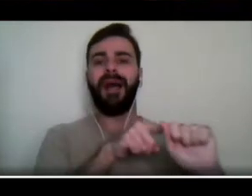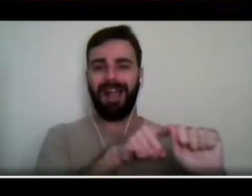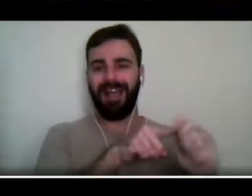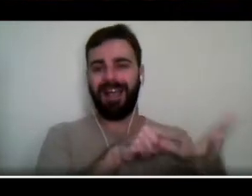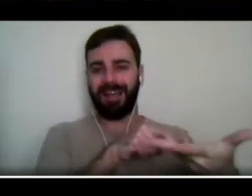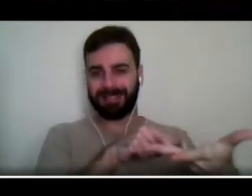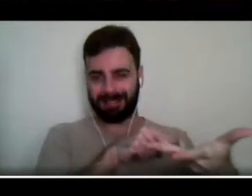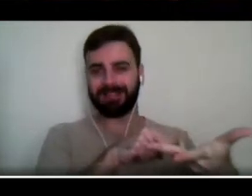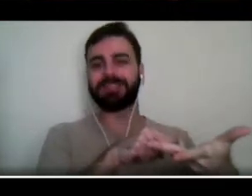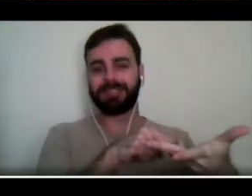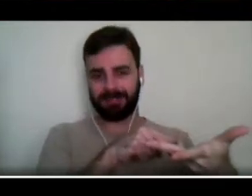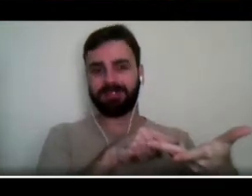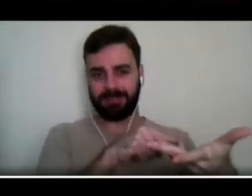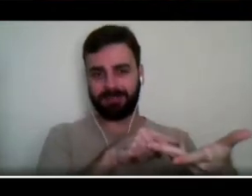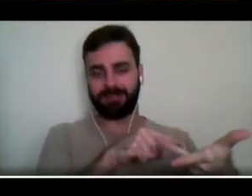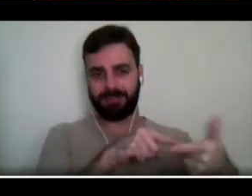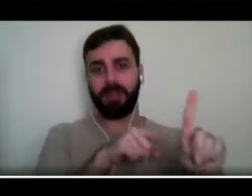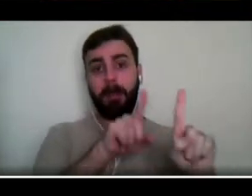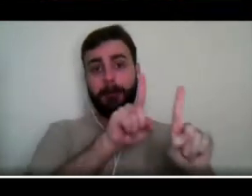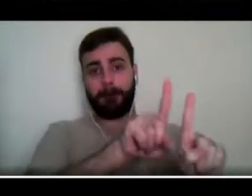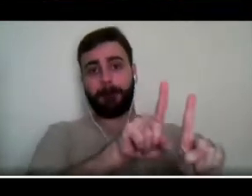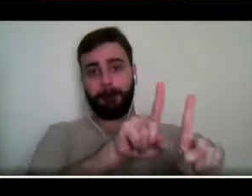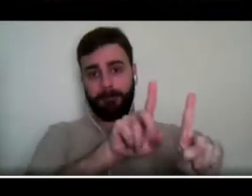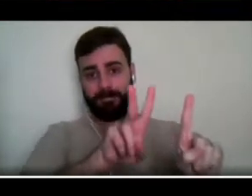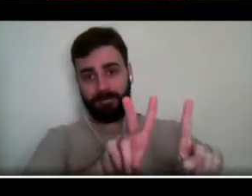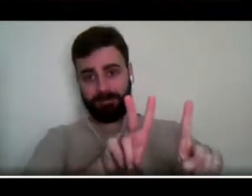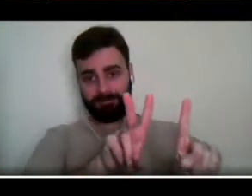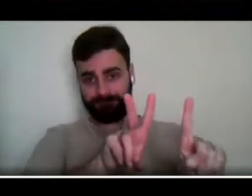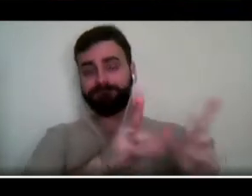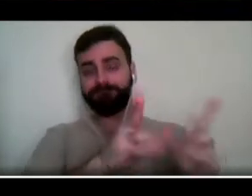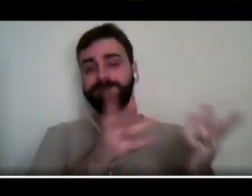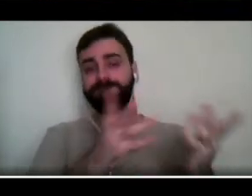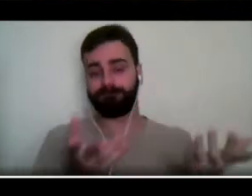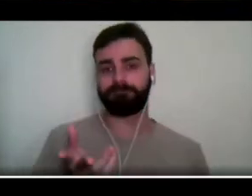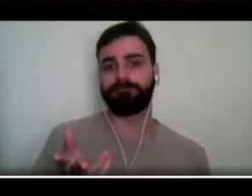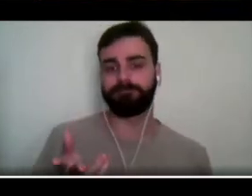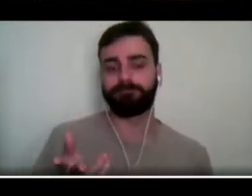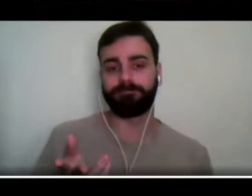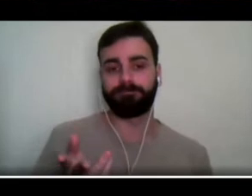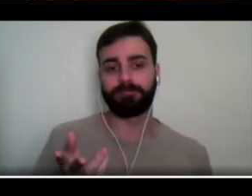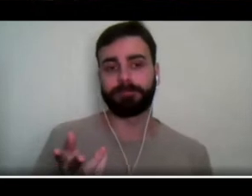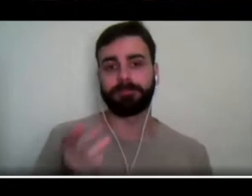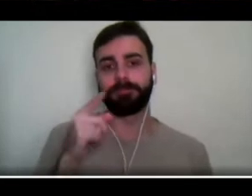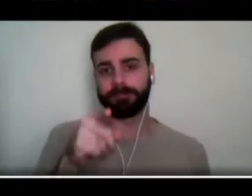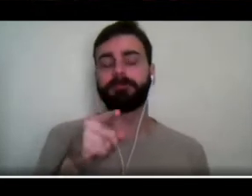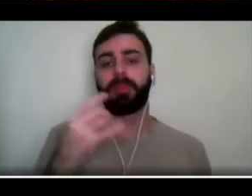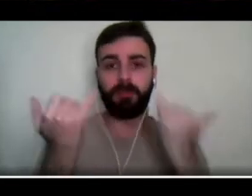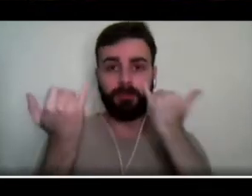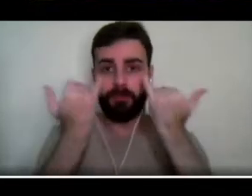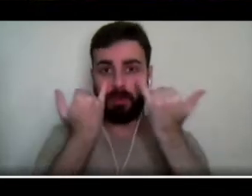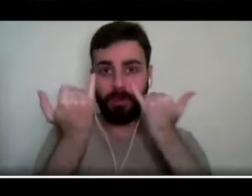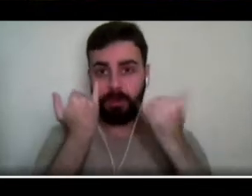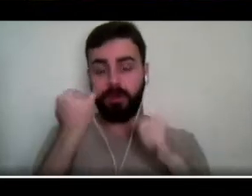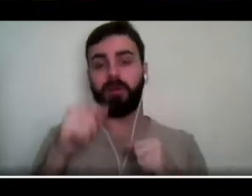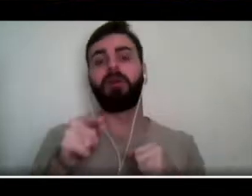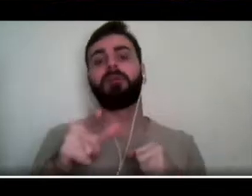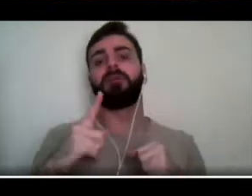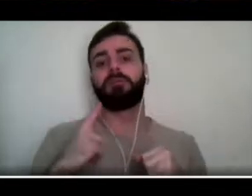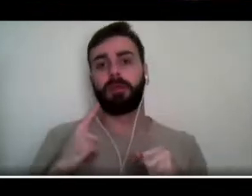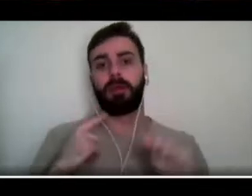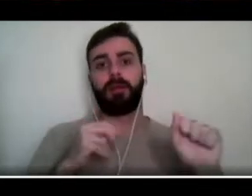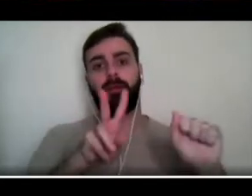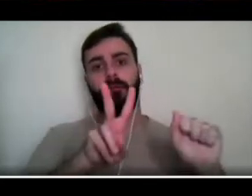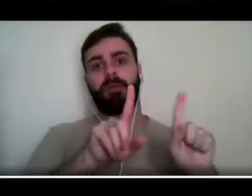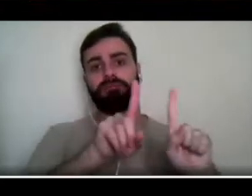ela me dá a aceleração paralela à velocidade em função do tempo,